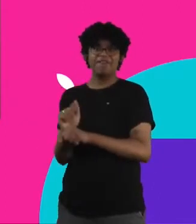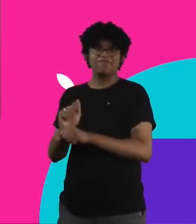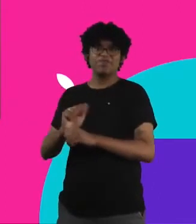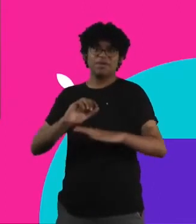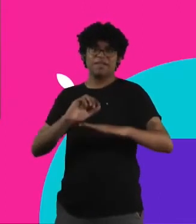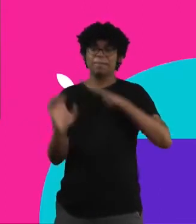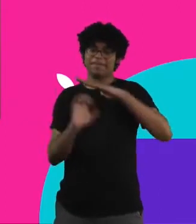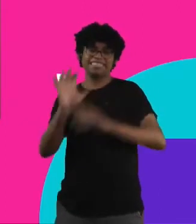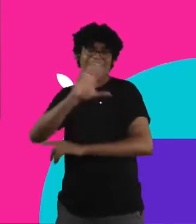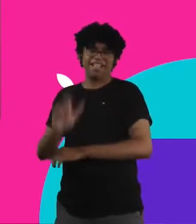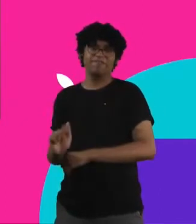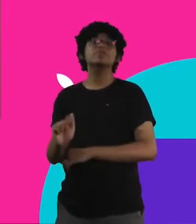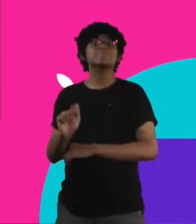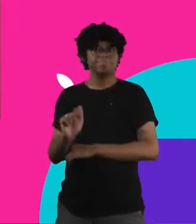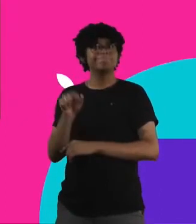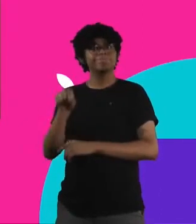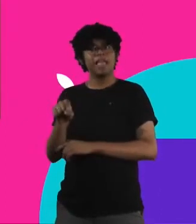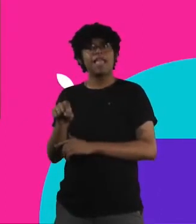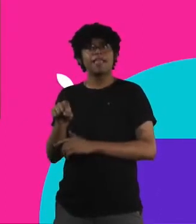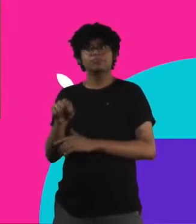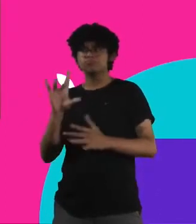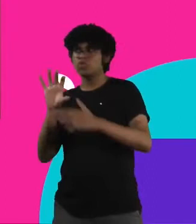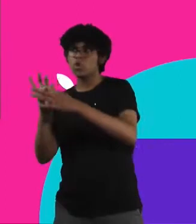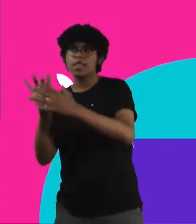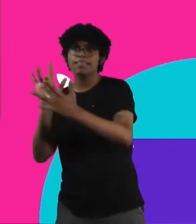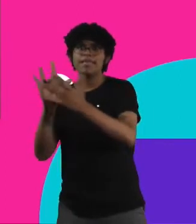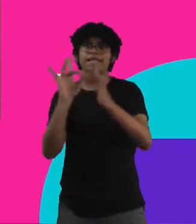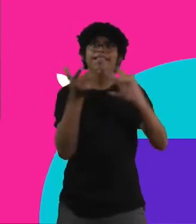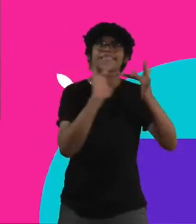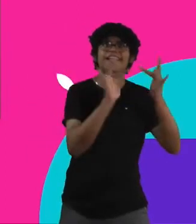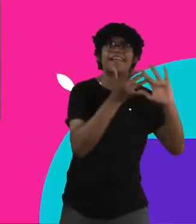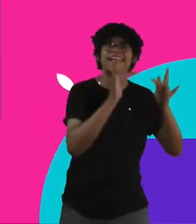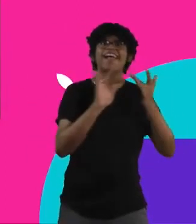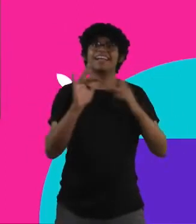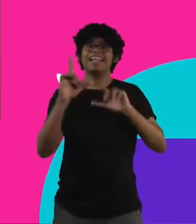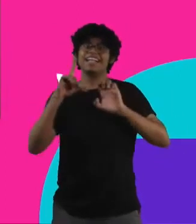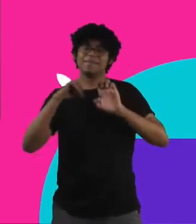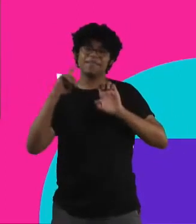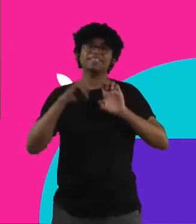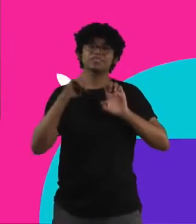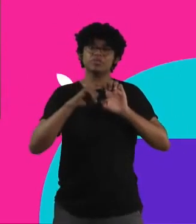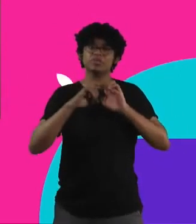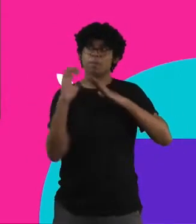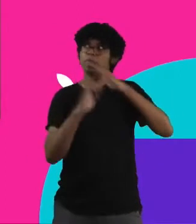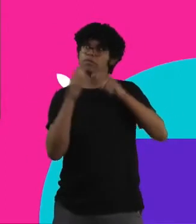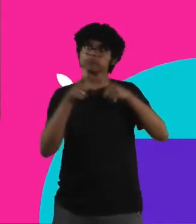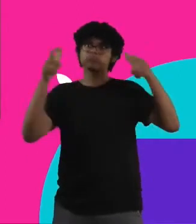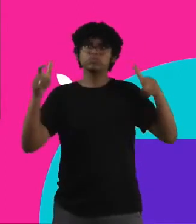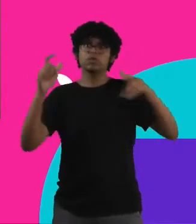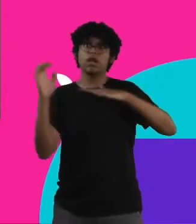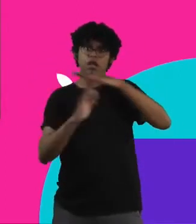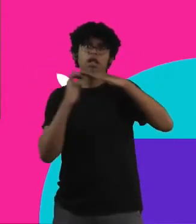principal objetivo conectar empreendedores à cadeia de fornecimento de grandes empresas, e lá a gente percebeu